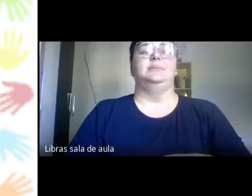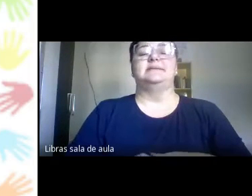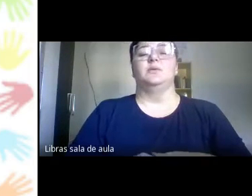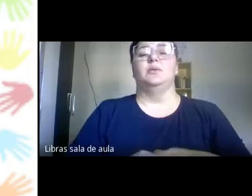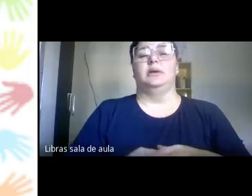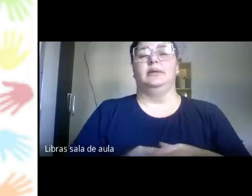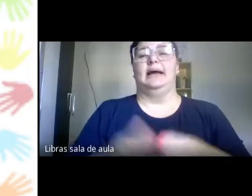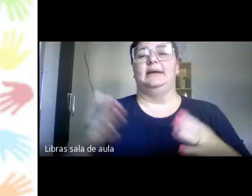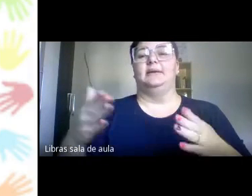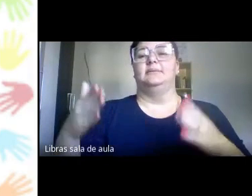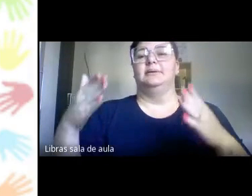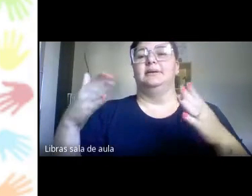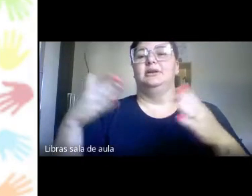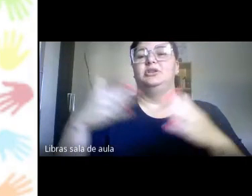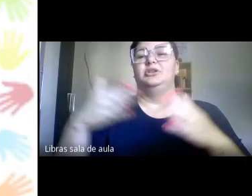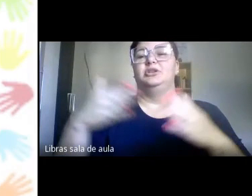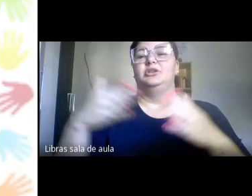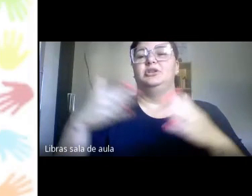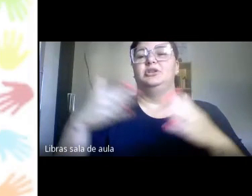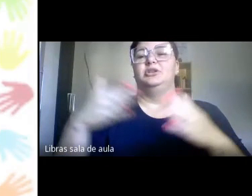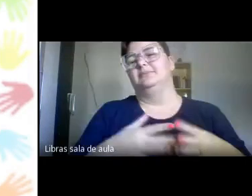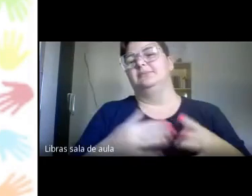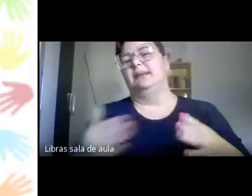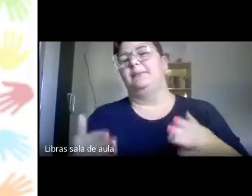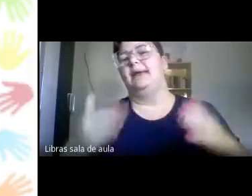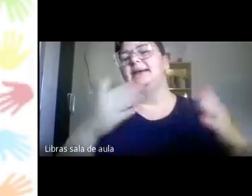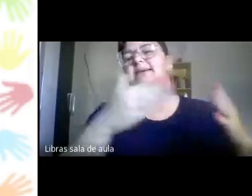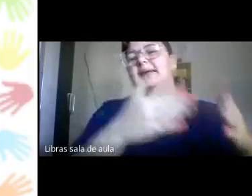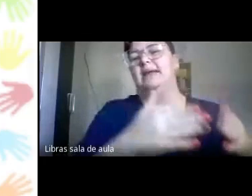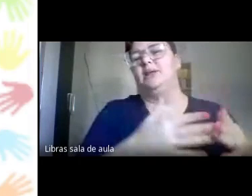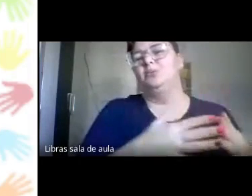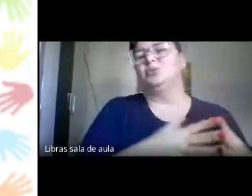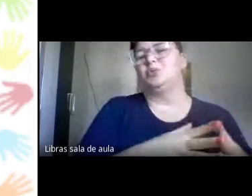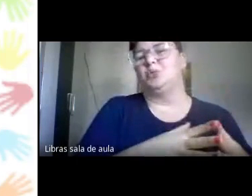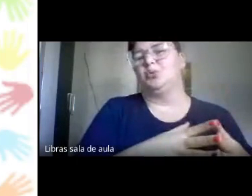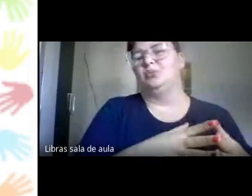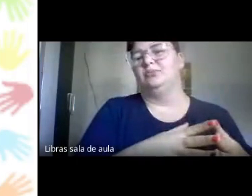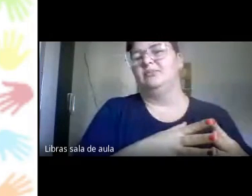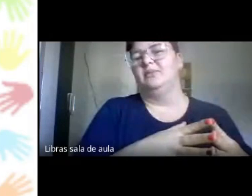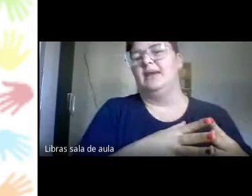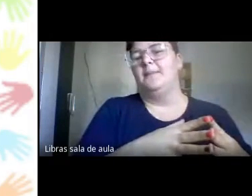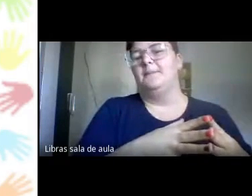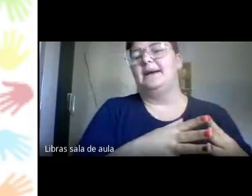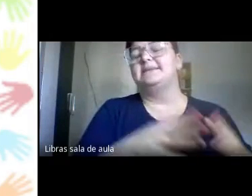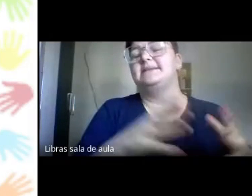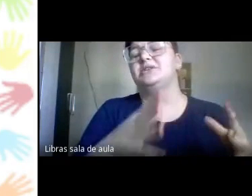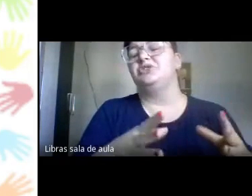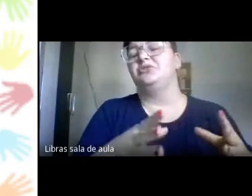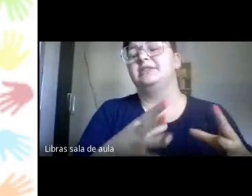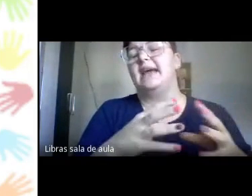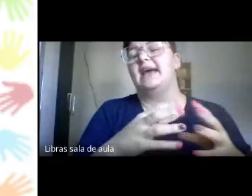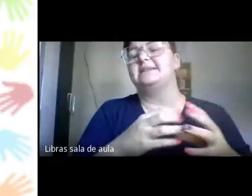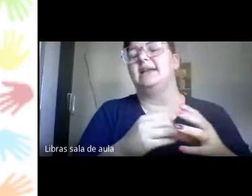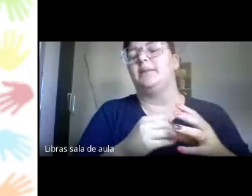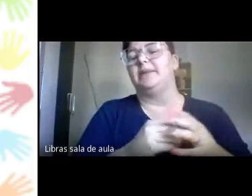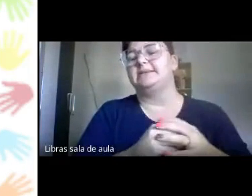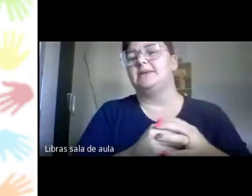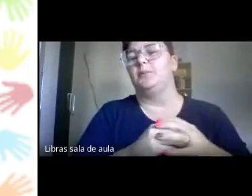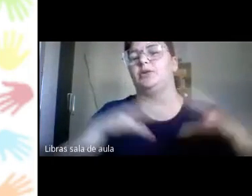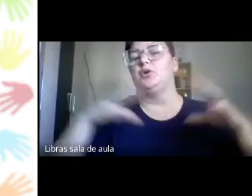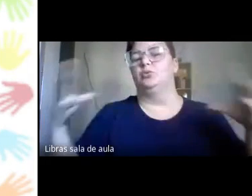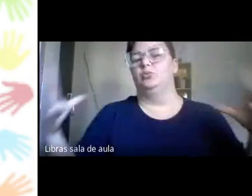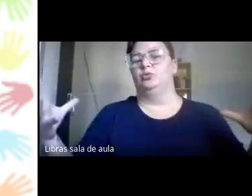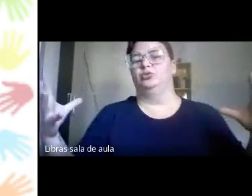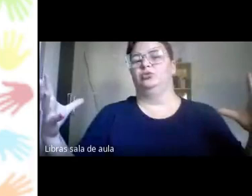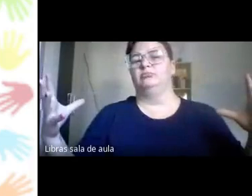em adaptação curricular individualizada, para apenas aquele aluno surdo. Mas e se a gente fizer essa adaptação